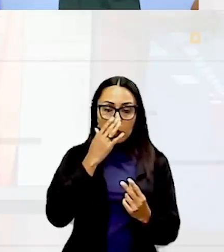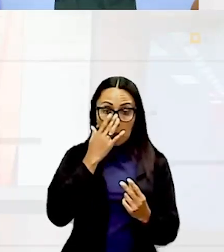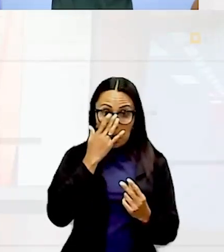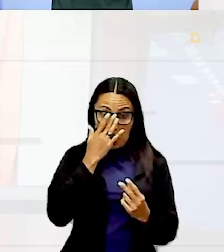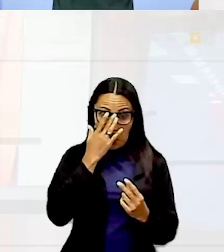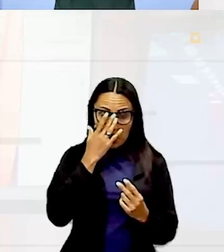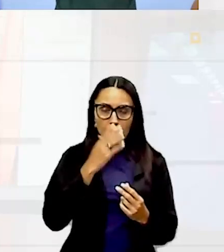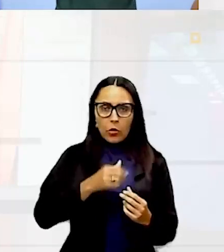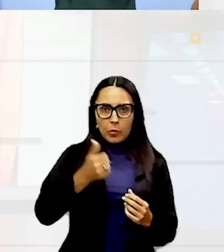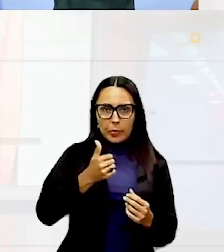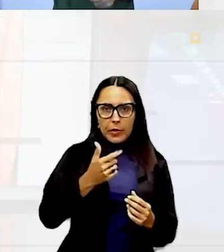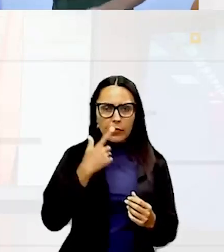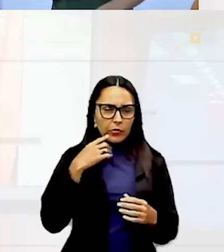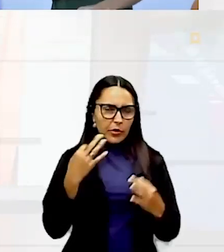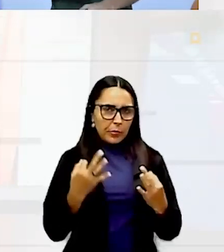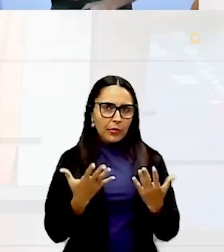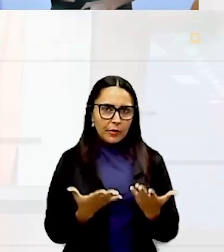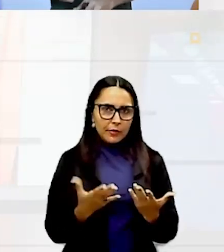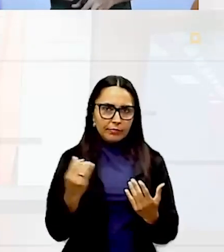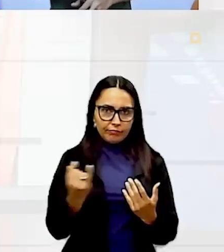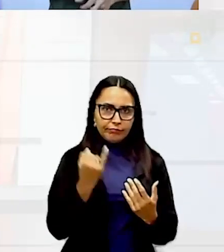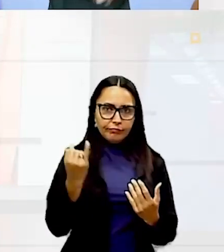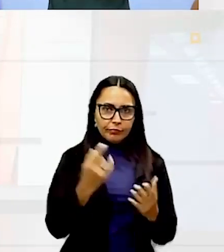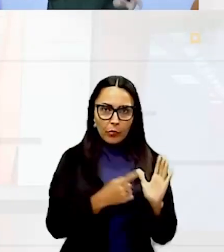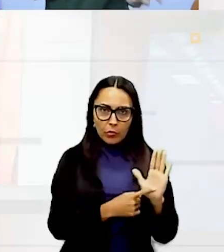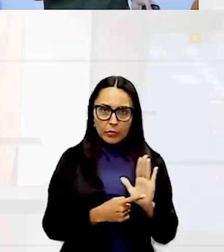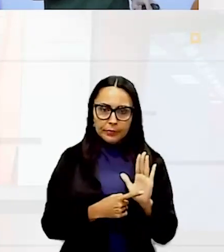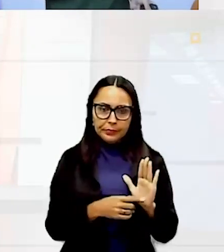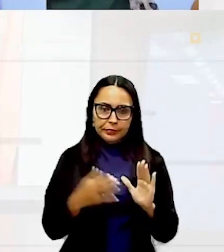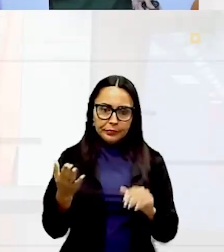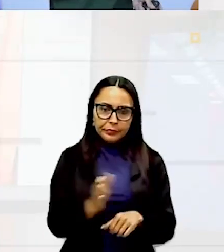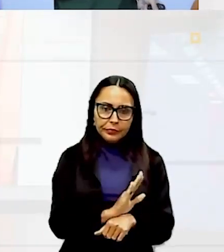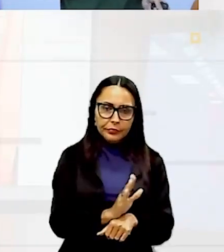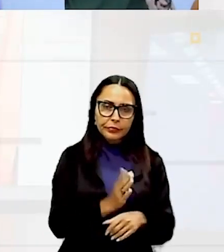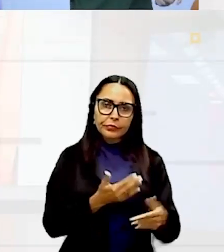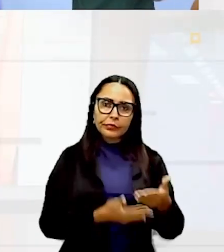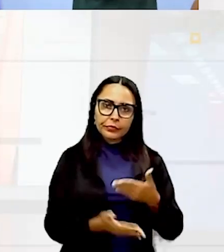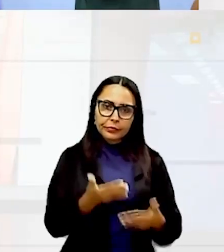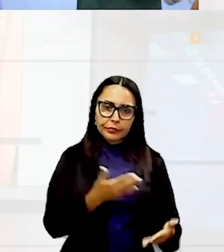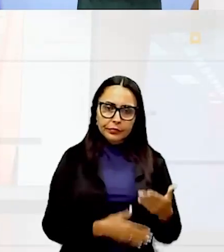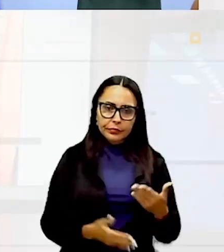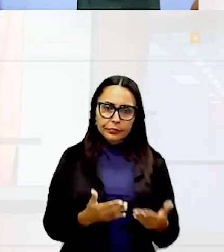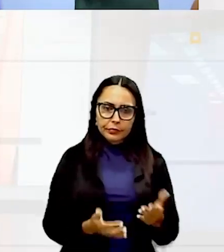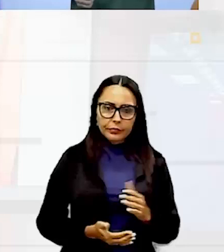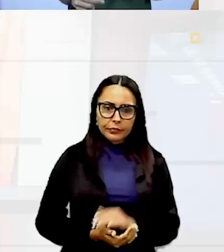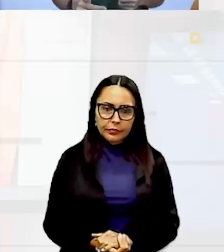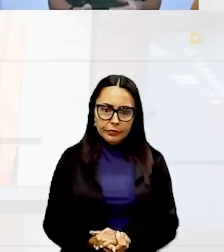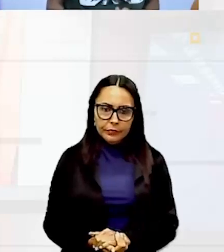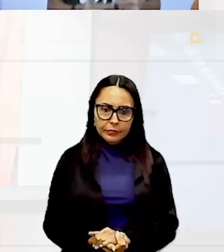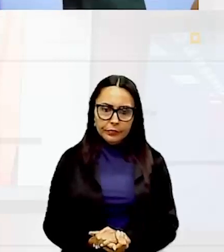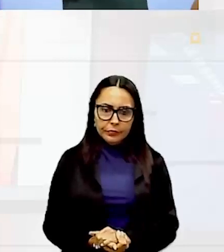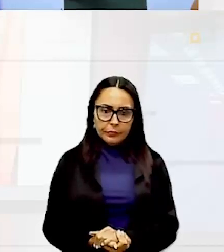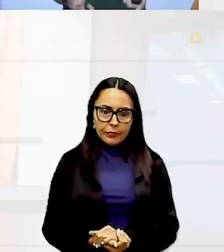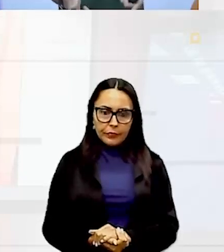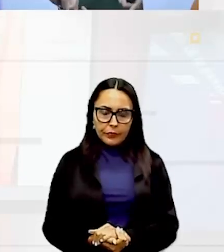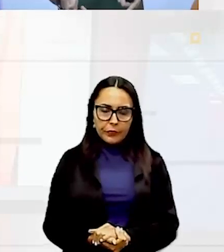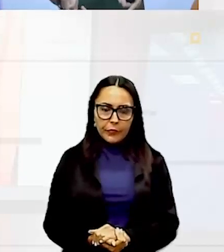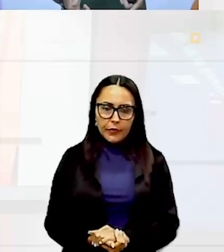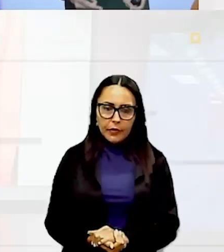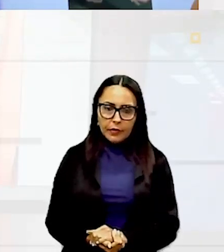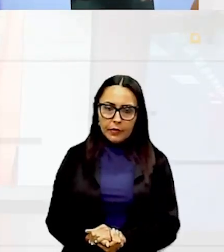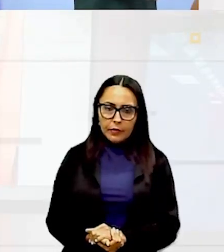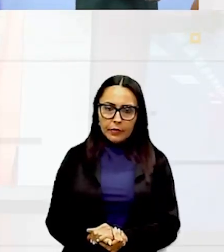que eu achei muito interessante é um filme interativo, que não é necessariamente um jogo, mas sim um filme